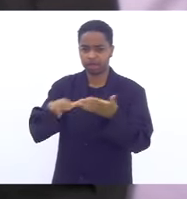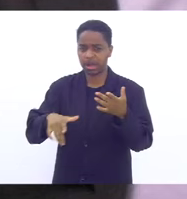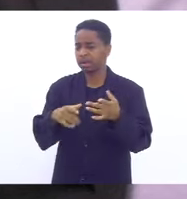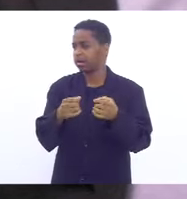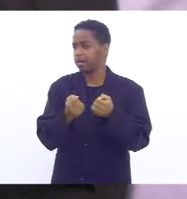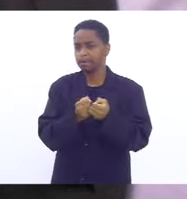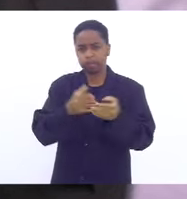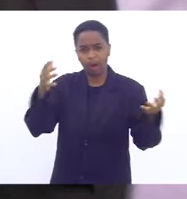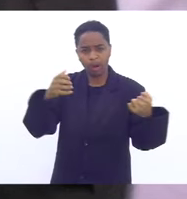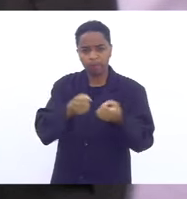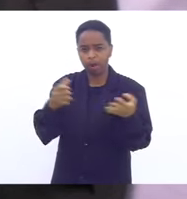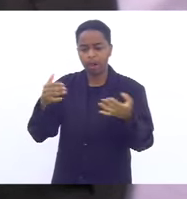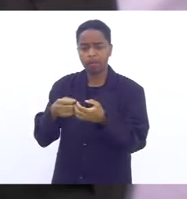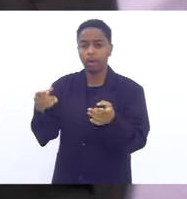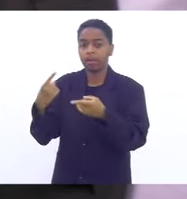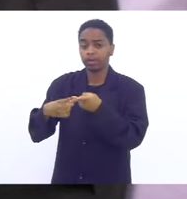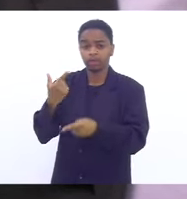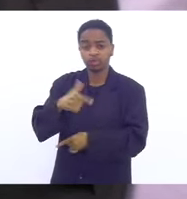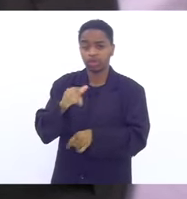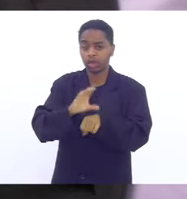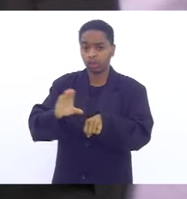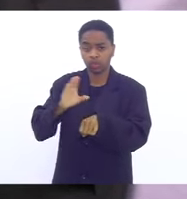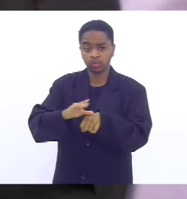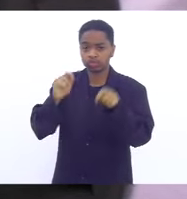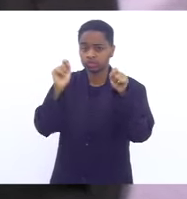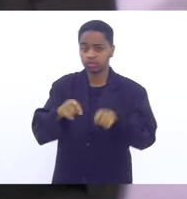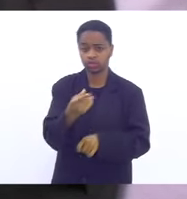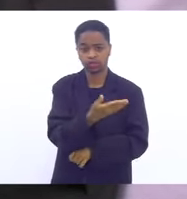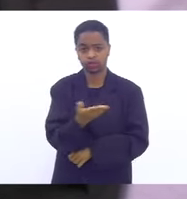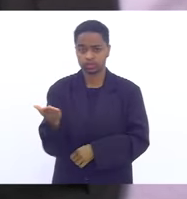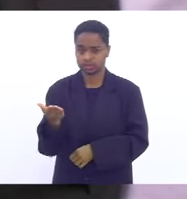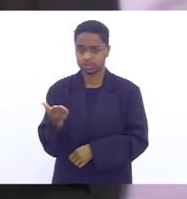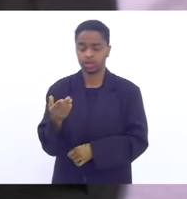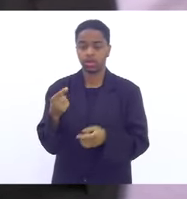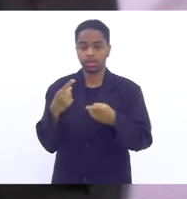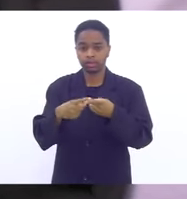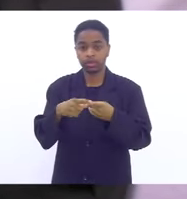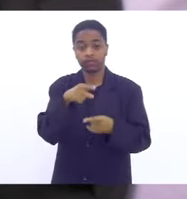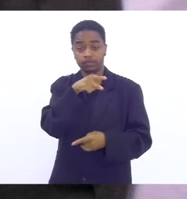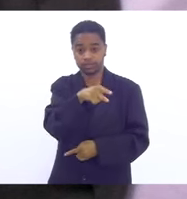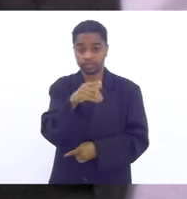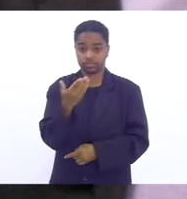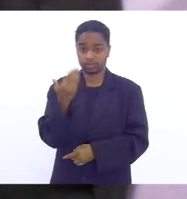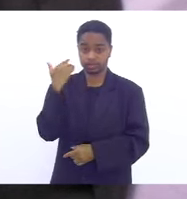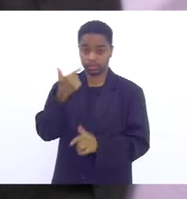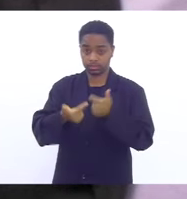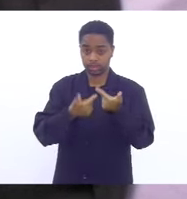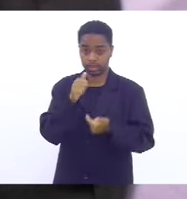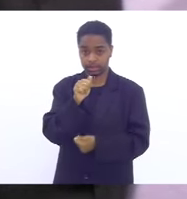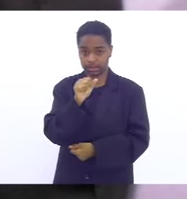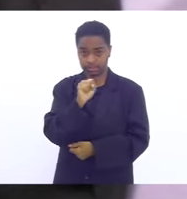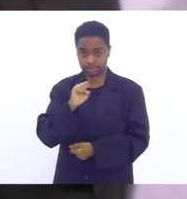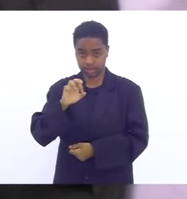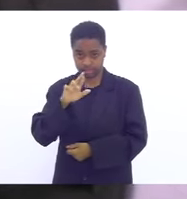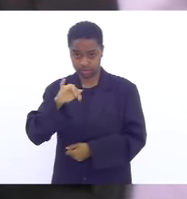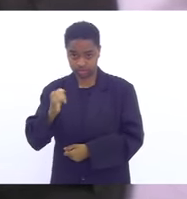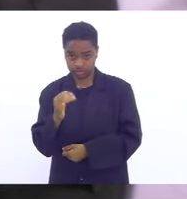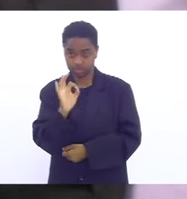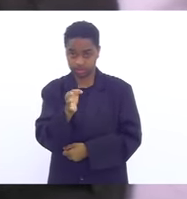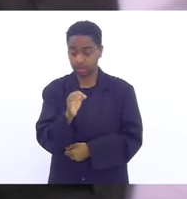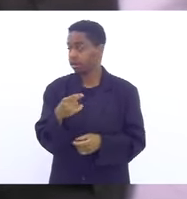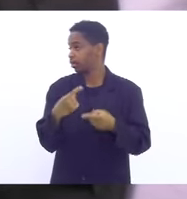Não há curso de capacitação de funcionário nenhum de vocês. A senhora foi da Sérgio. Quando a Enel